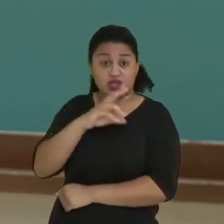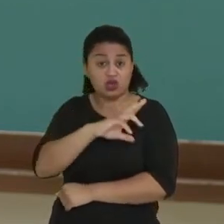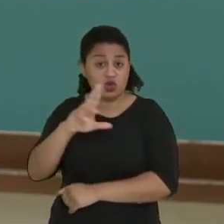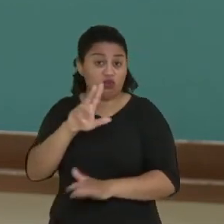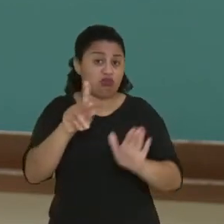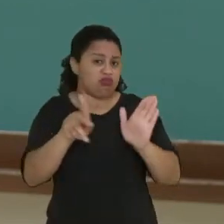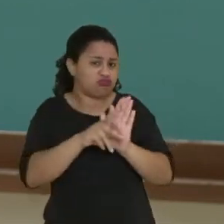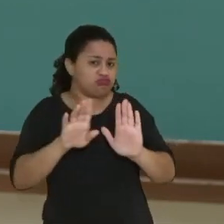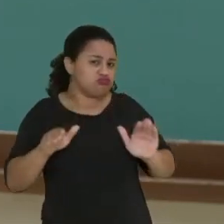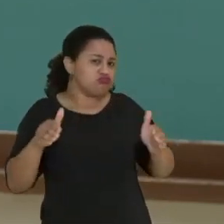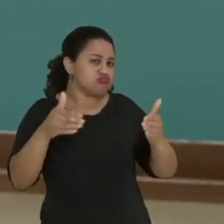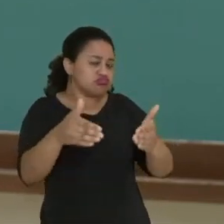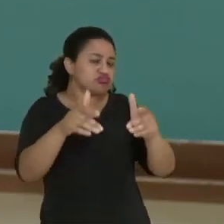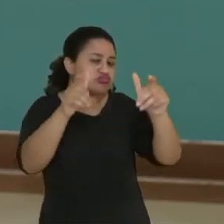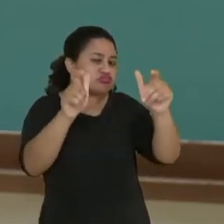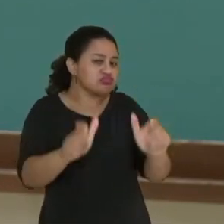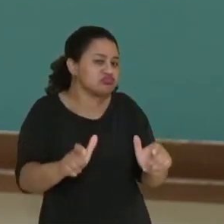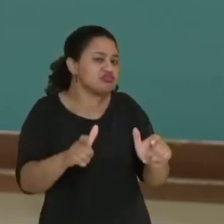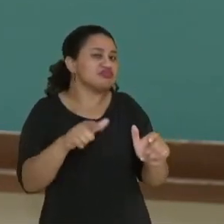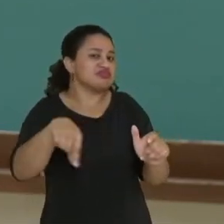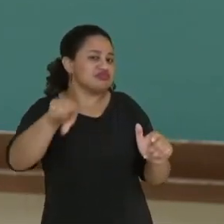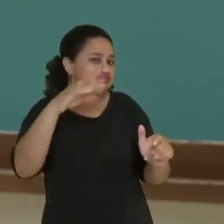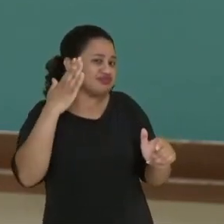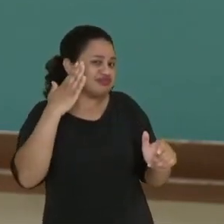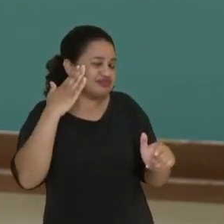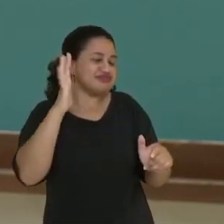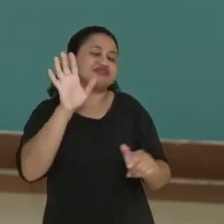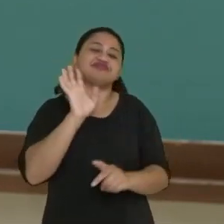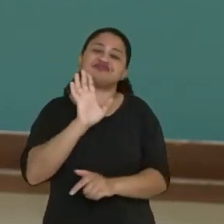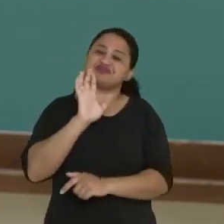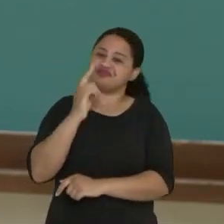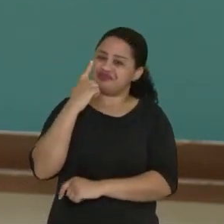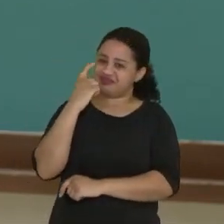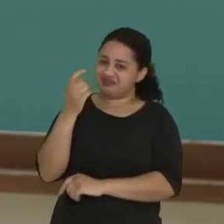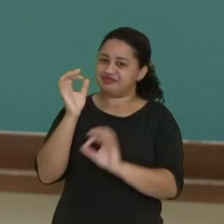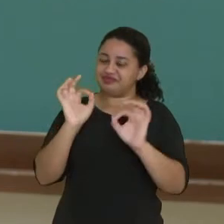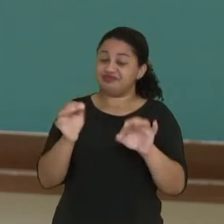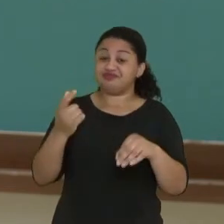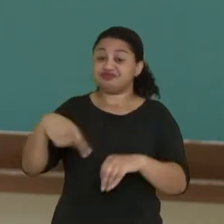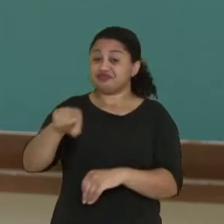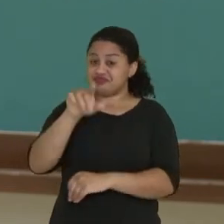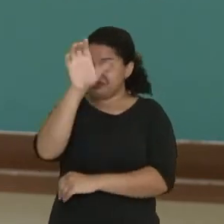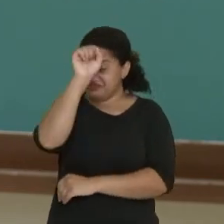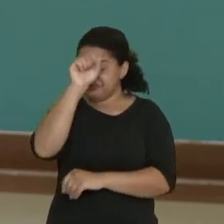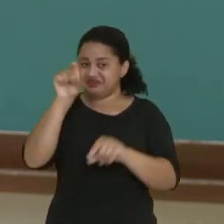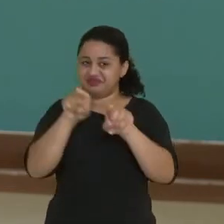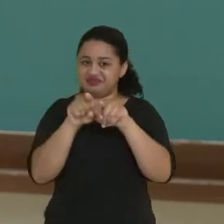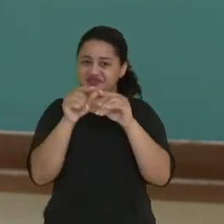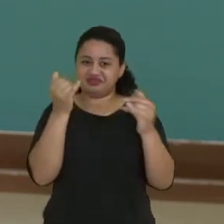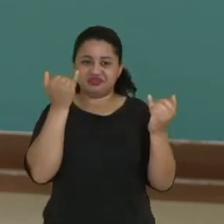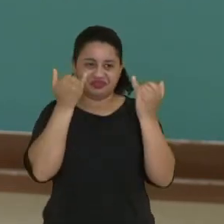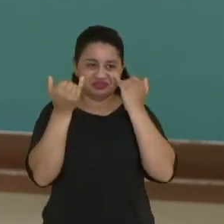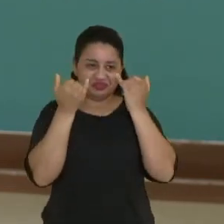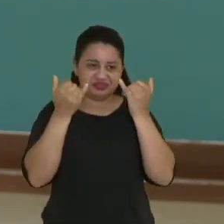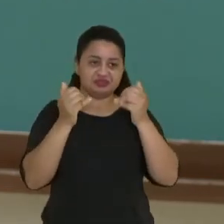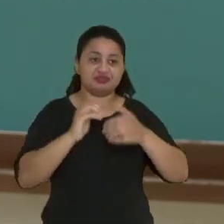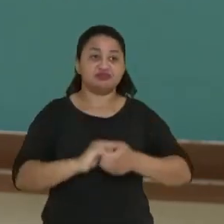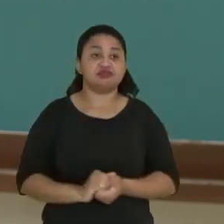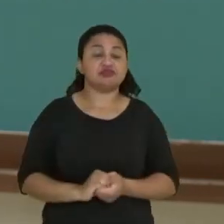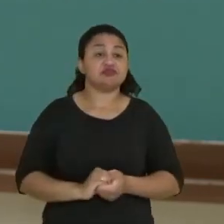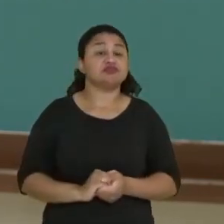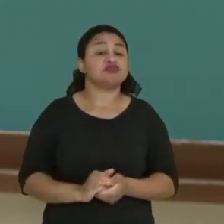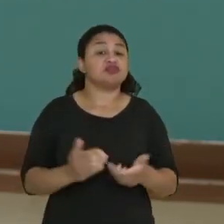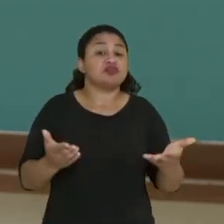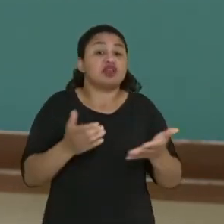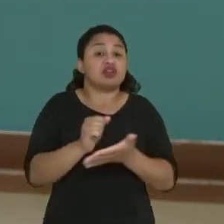específico, né? Para aquele local? Então é bem legal isso, né? Então agora aprenderam mais essa informação. Agora a